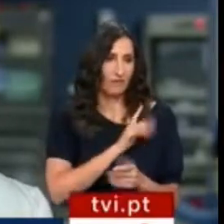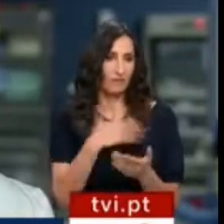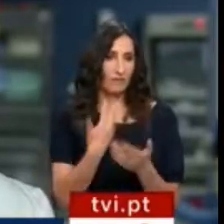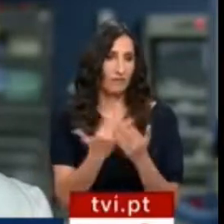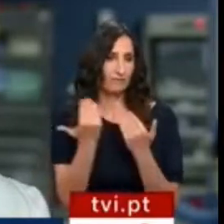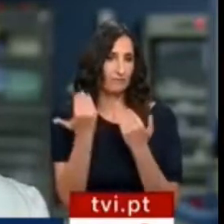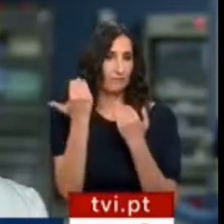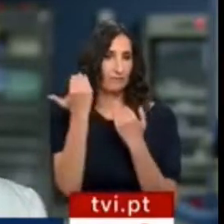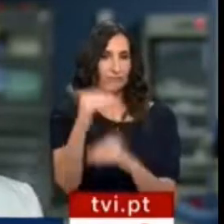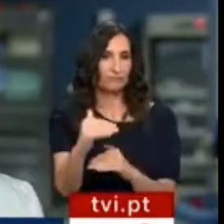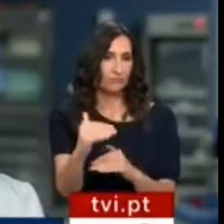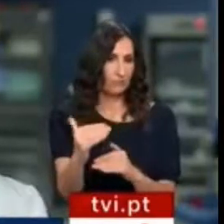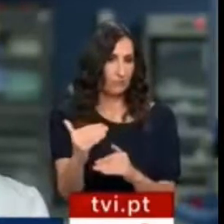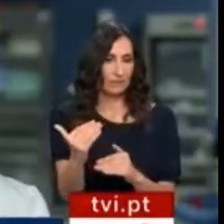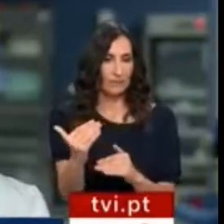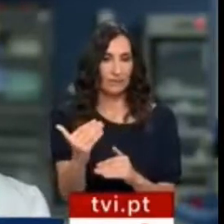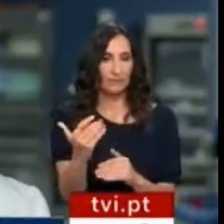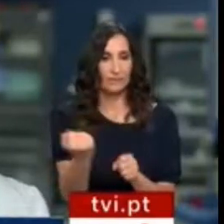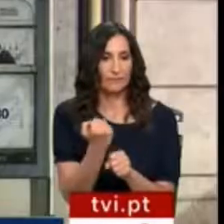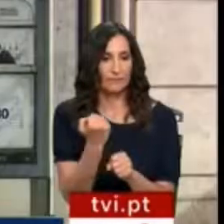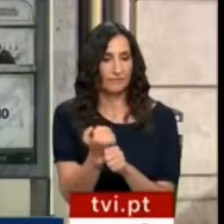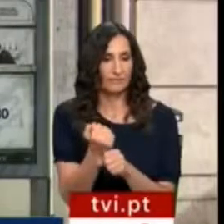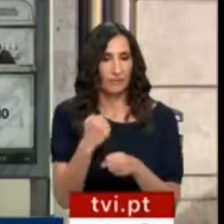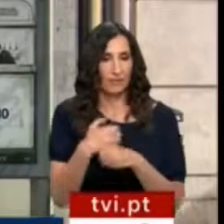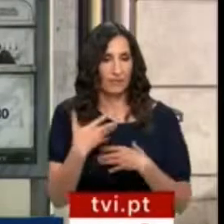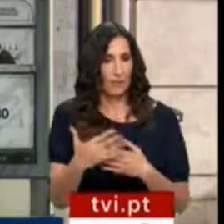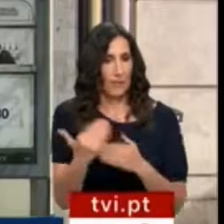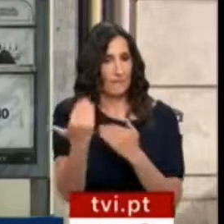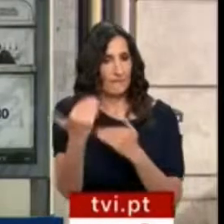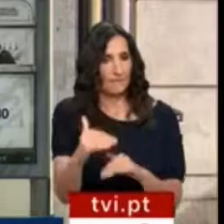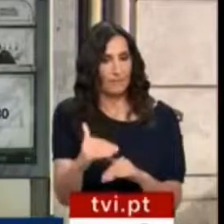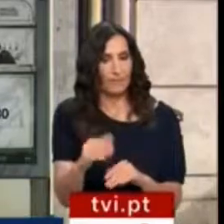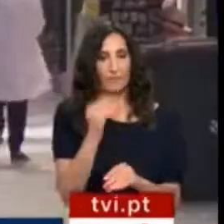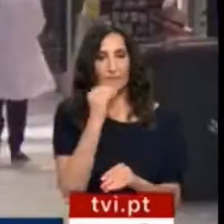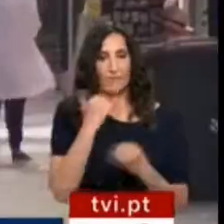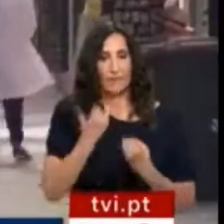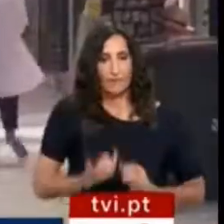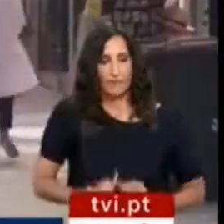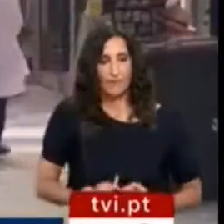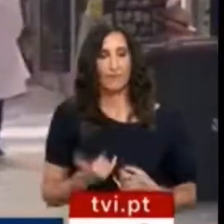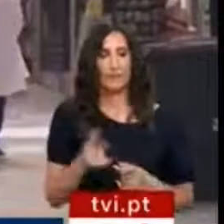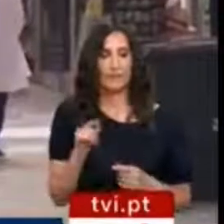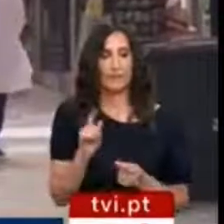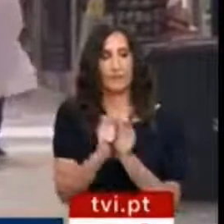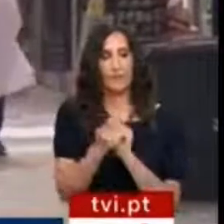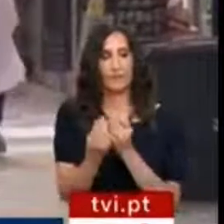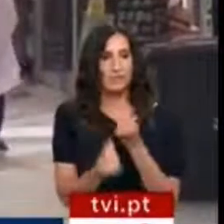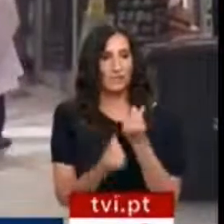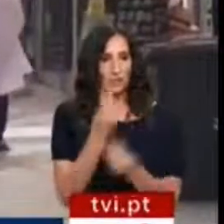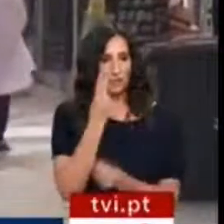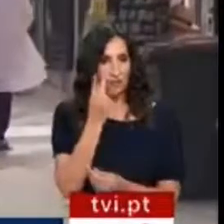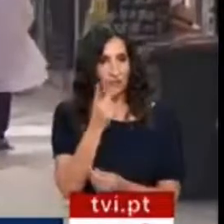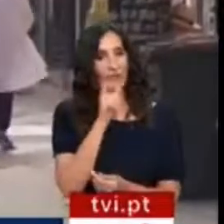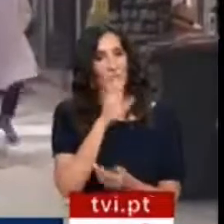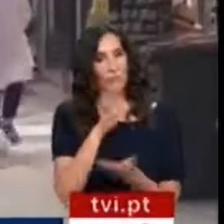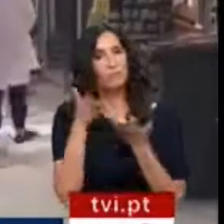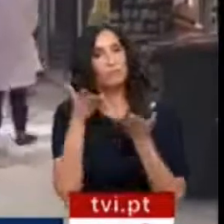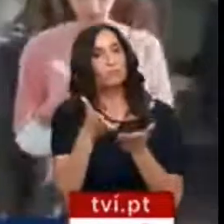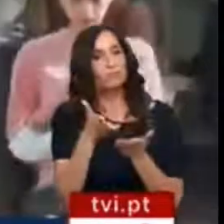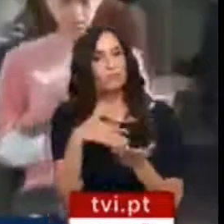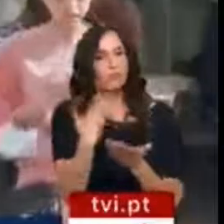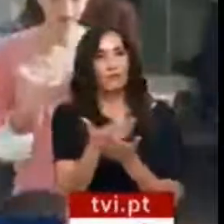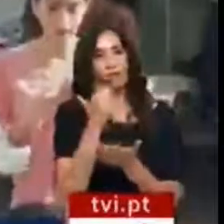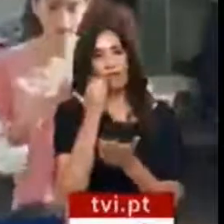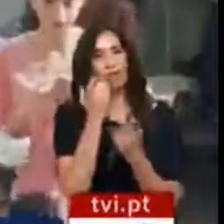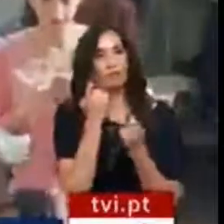condiciona muitíssimo a sua atividade profissional. Dietas alimentares e uma mudança do estilo de vida podem ajudar a